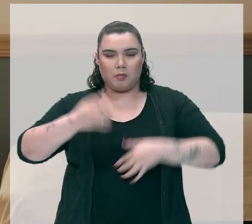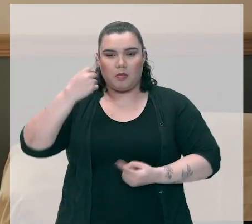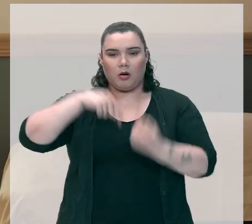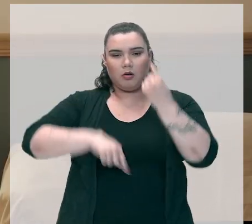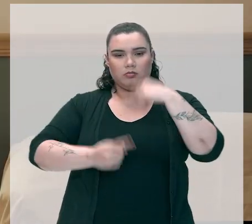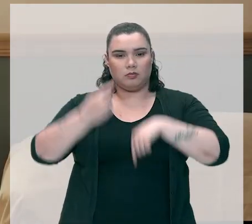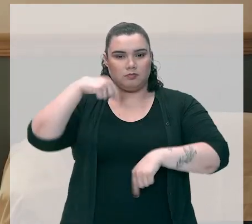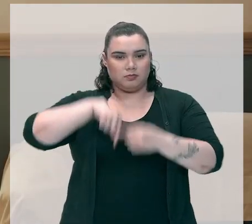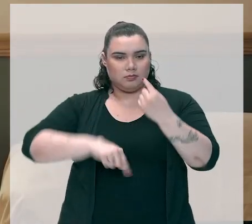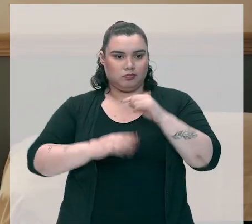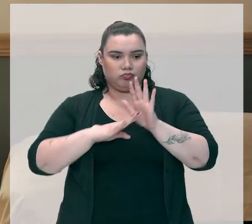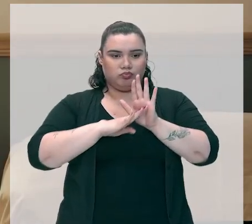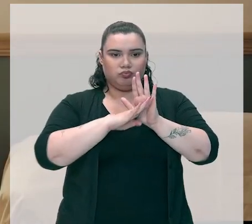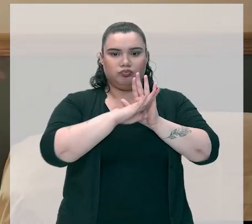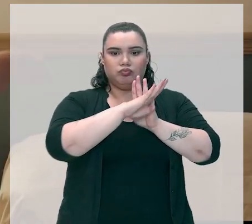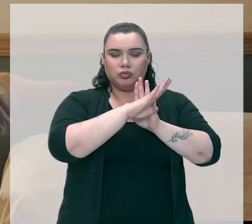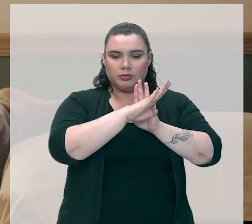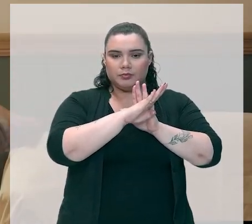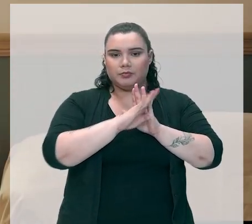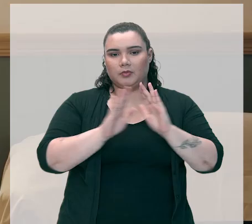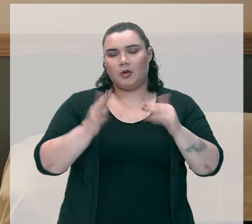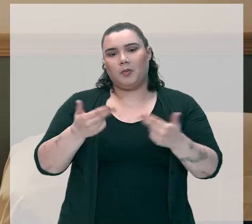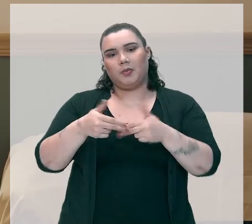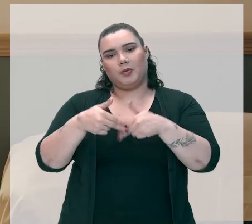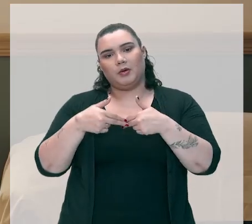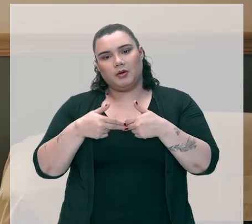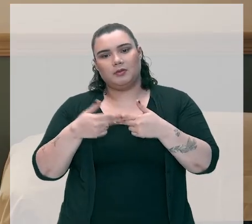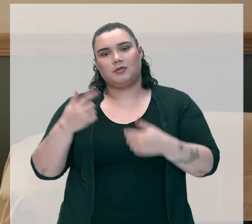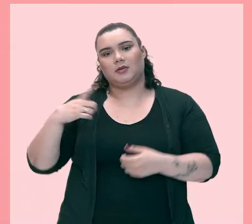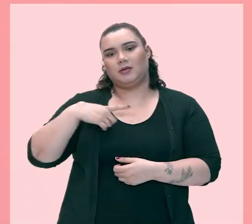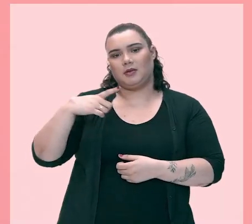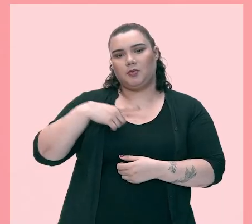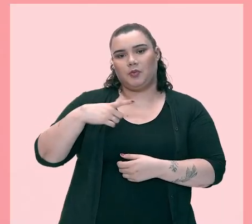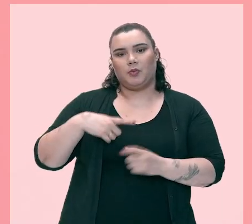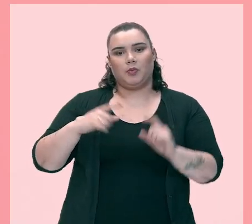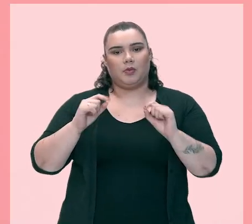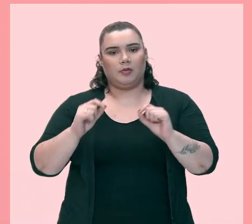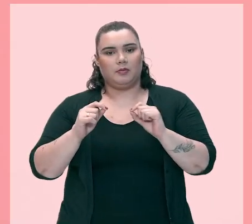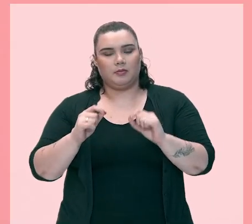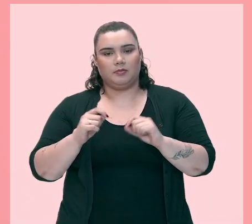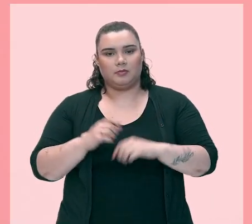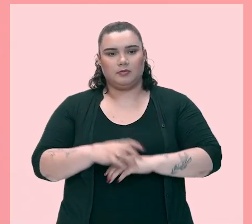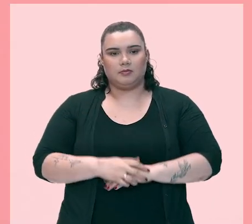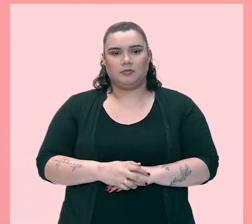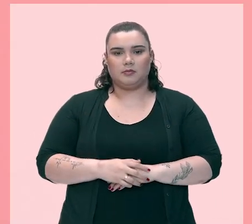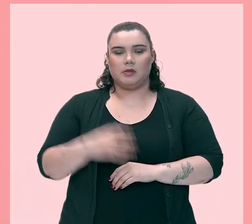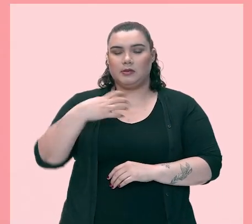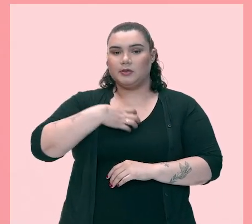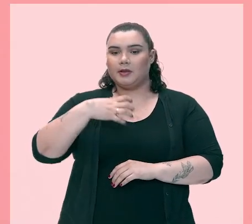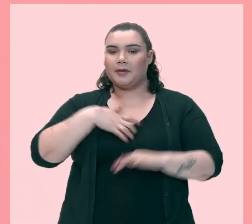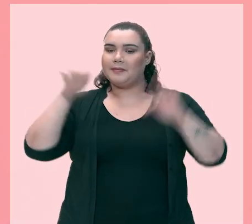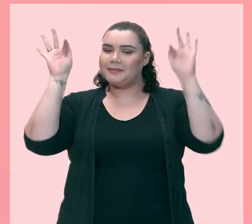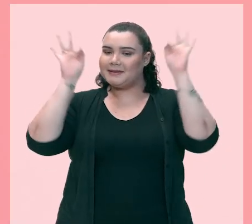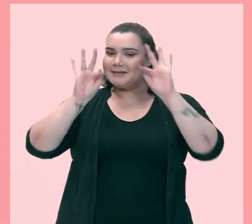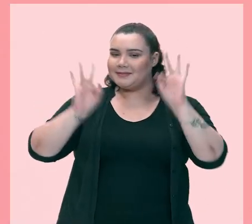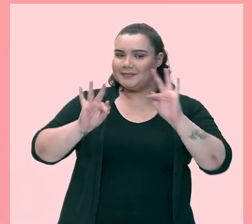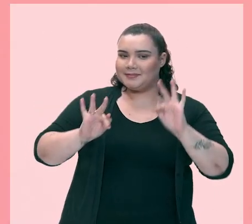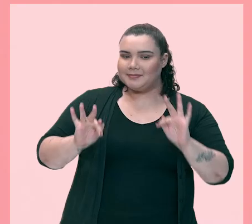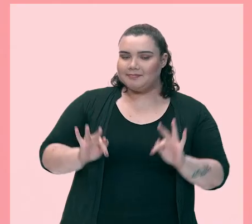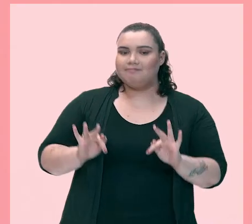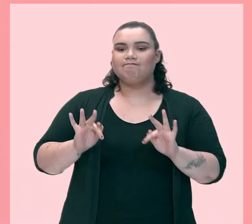a sua concentração. E aí, por esse motivo, a gente acaba desenvolvendo ali, né, sentimentos